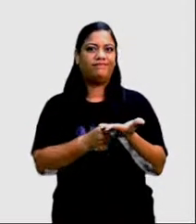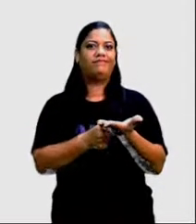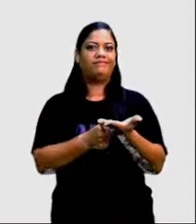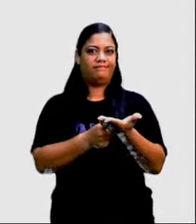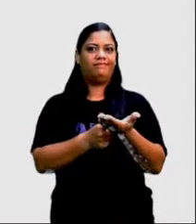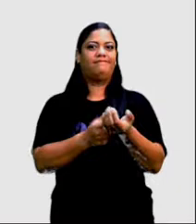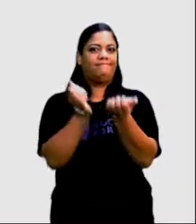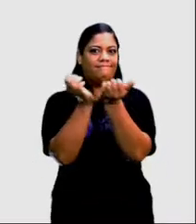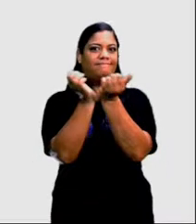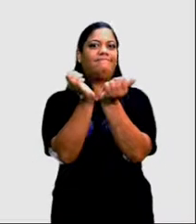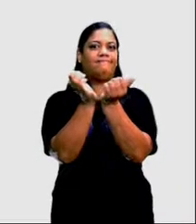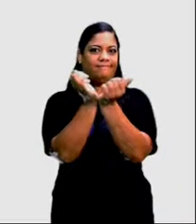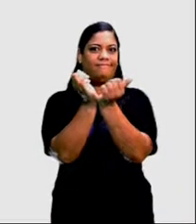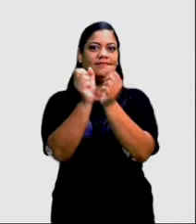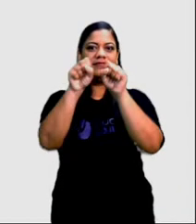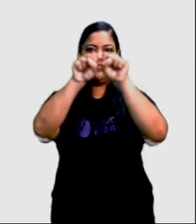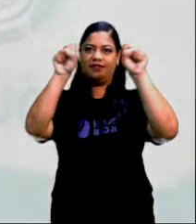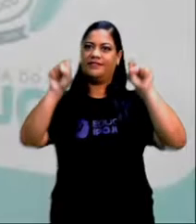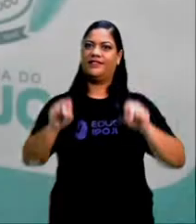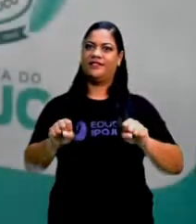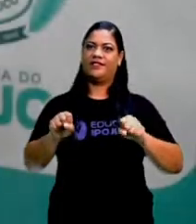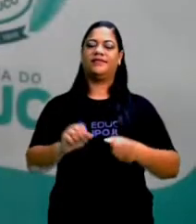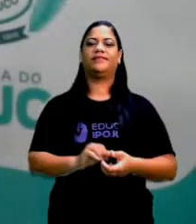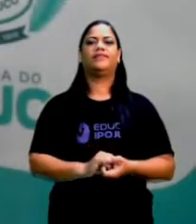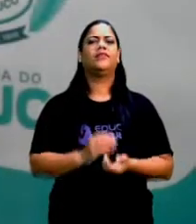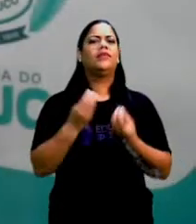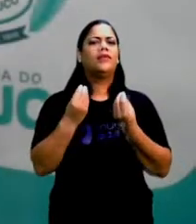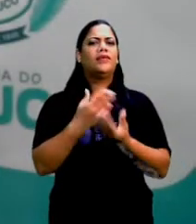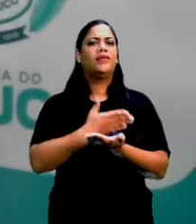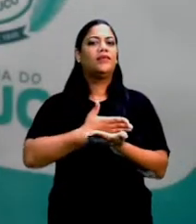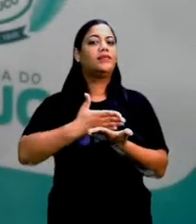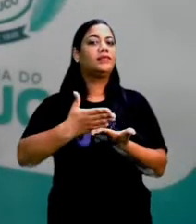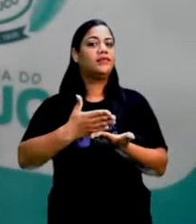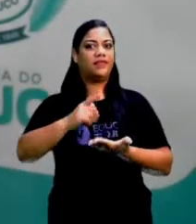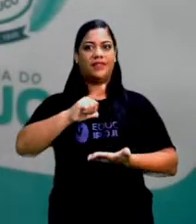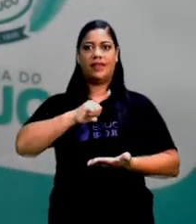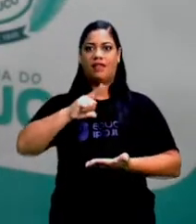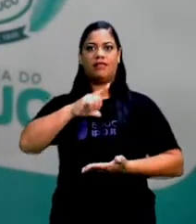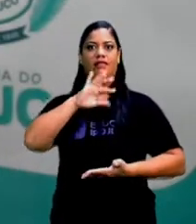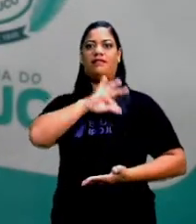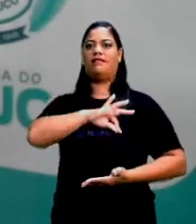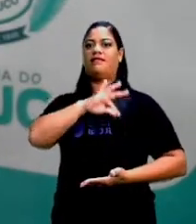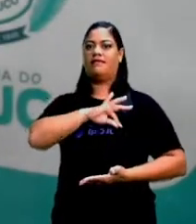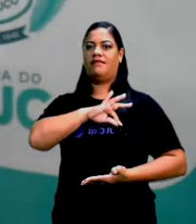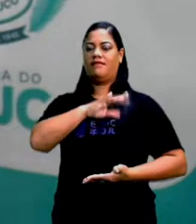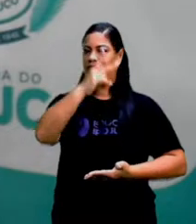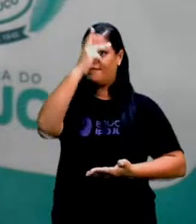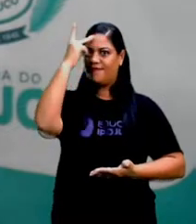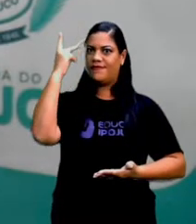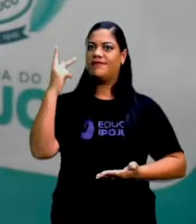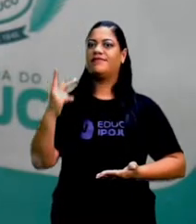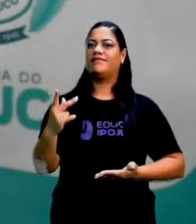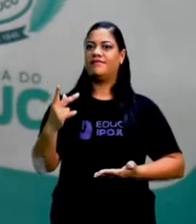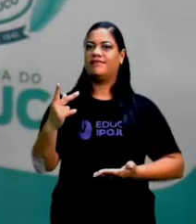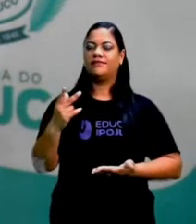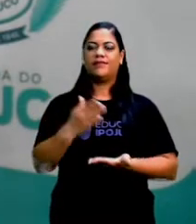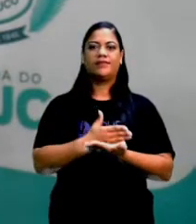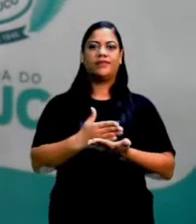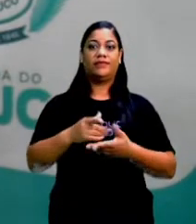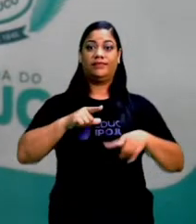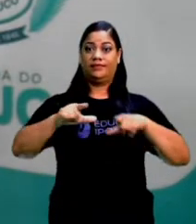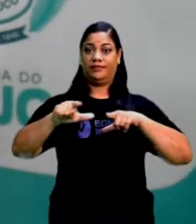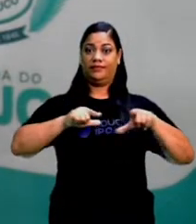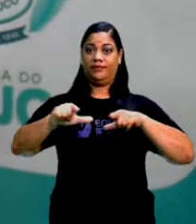sistema escravocrata. Como começou a ter salário, as pessoas começaram a ter